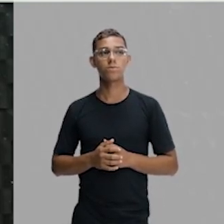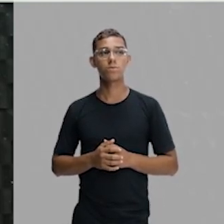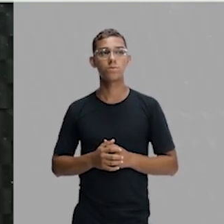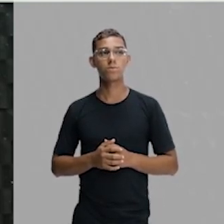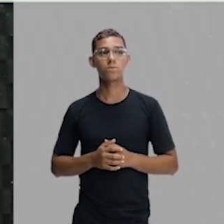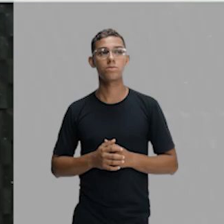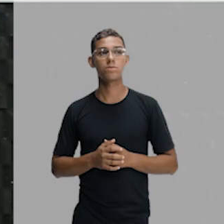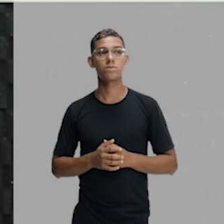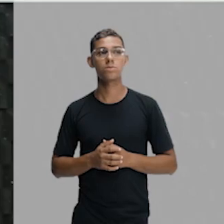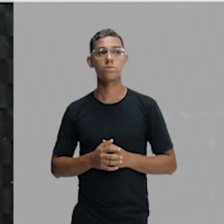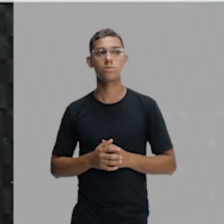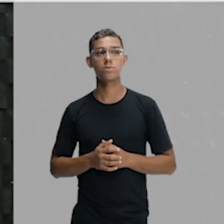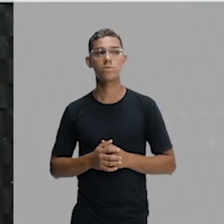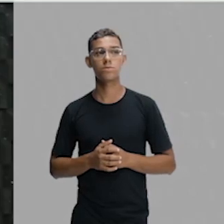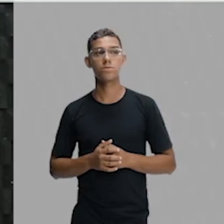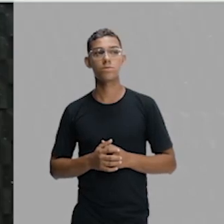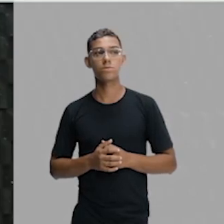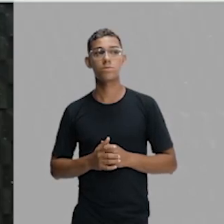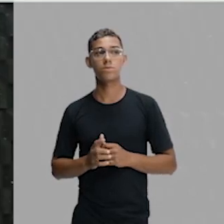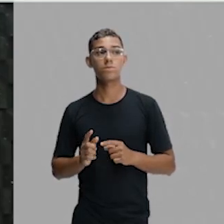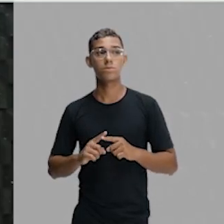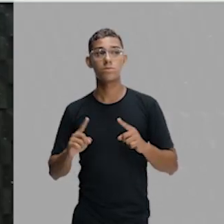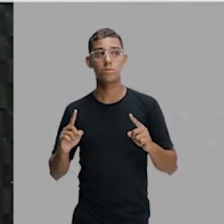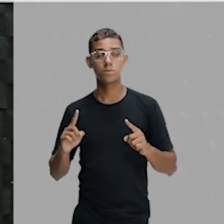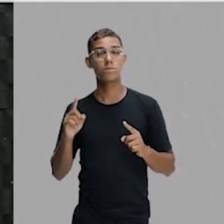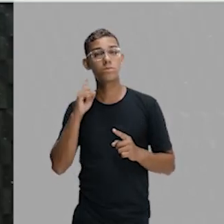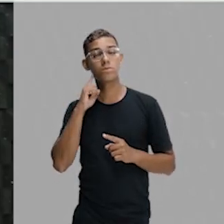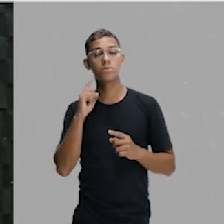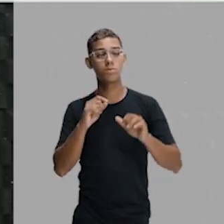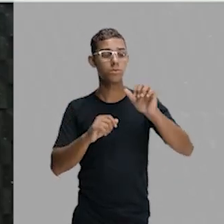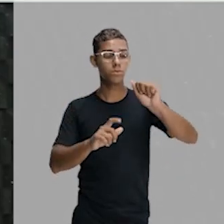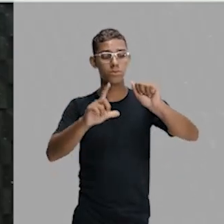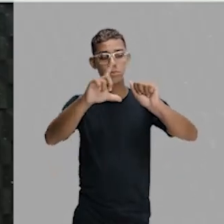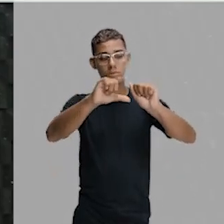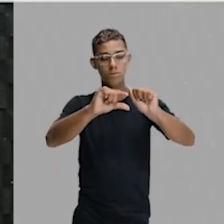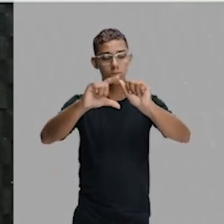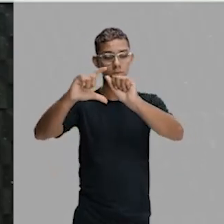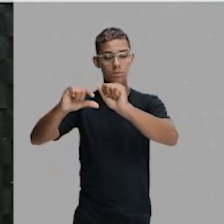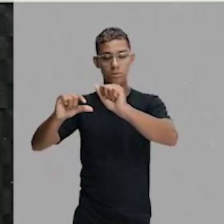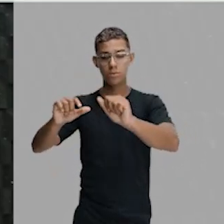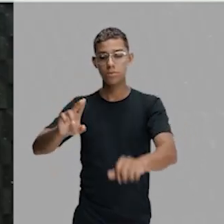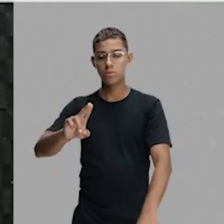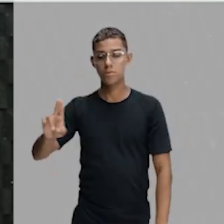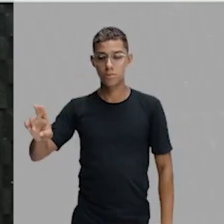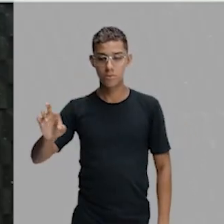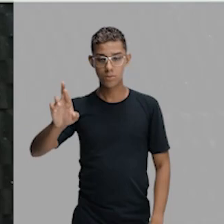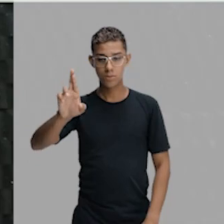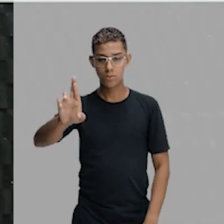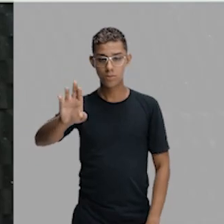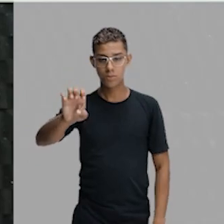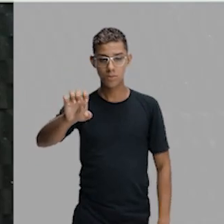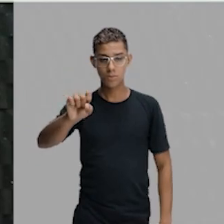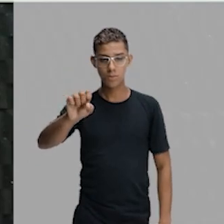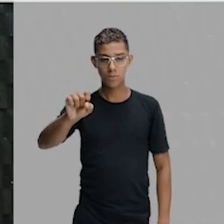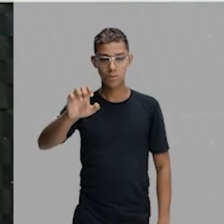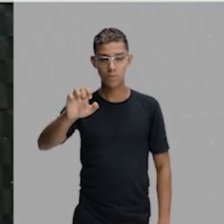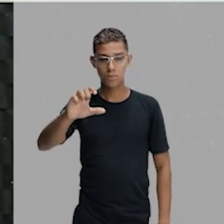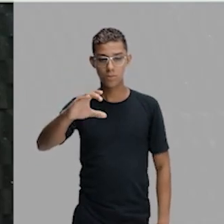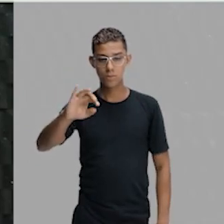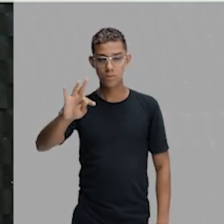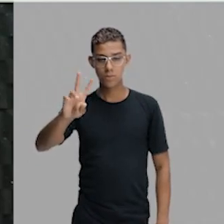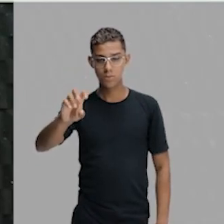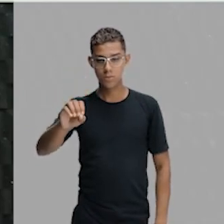homozigoto. Só que aqui só tem alelos recessivos. Então, é